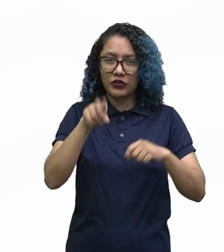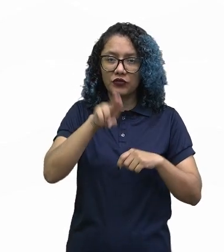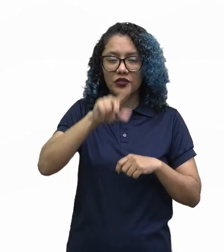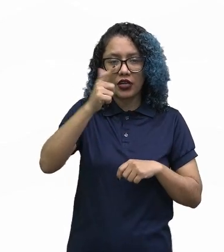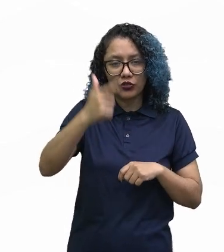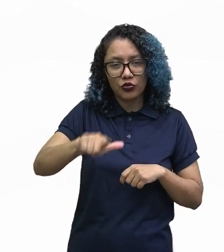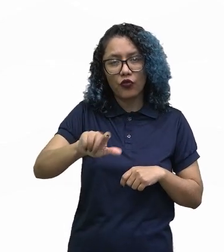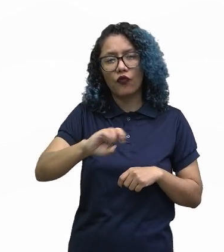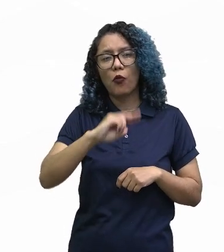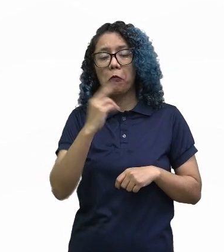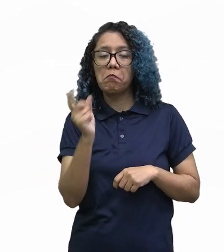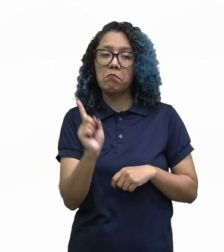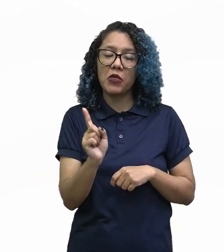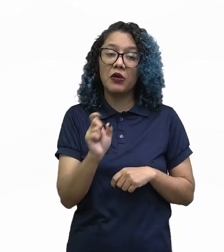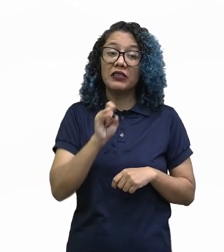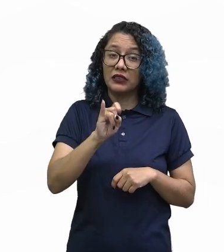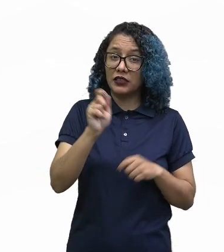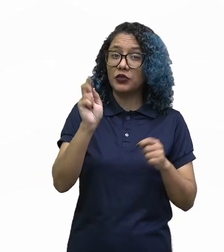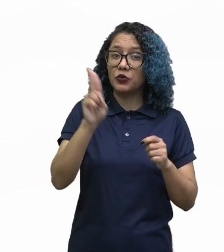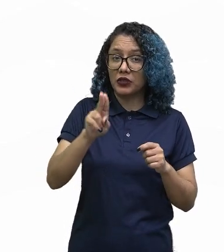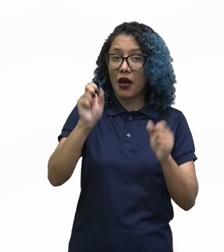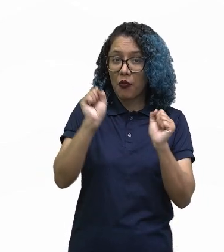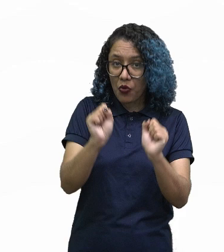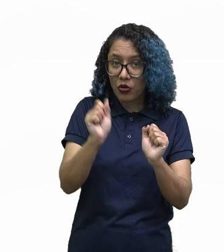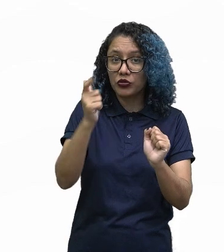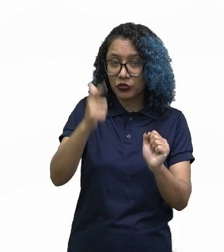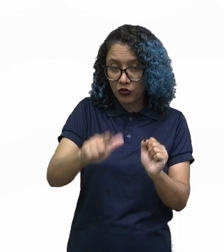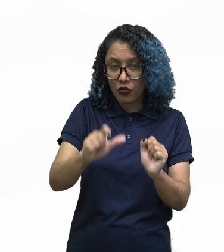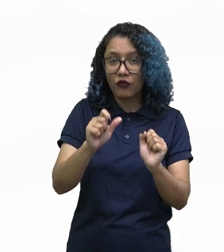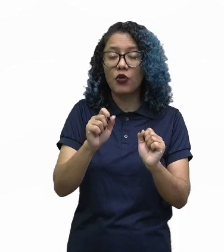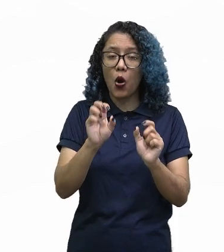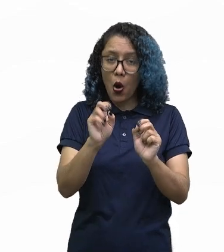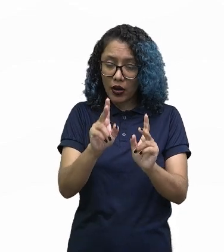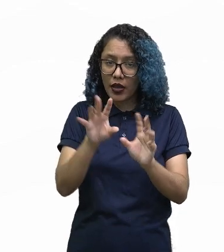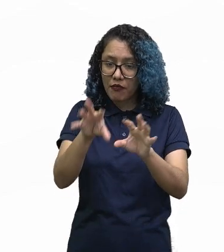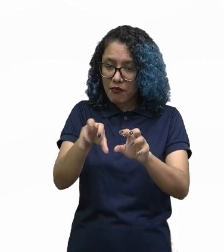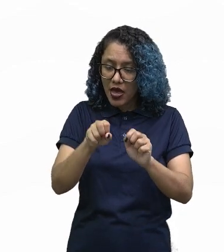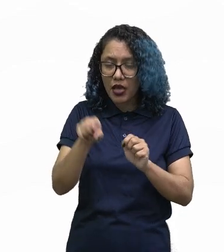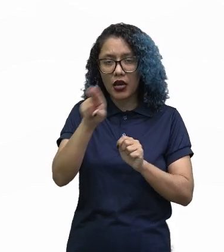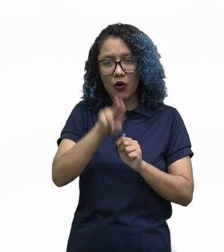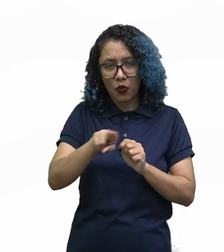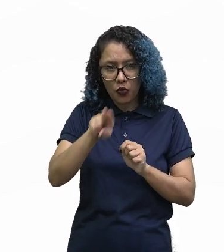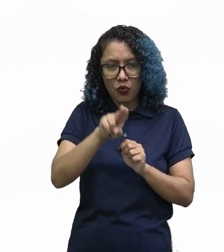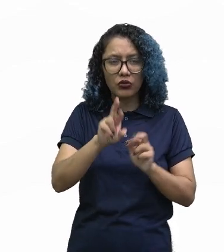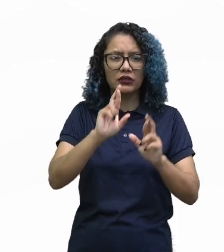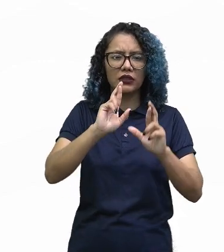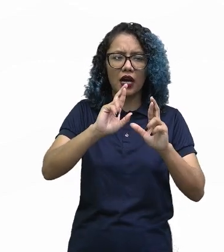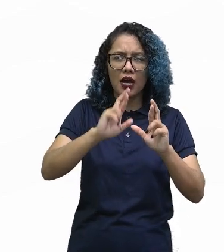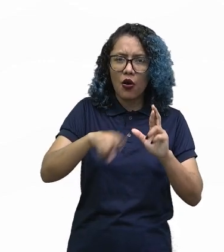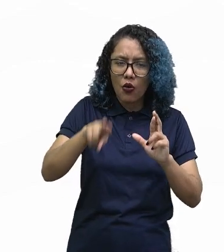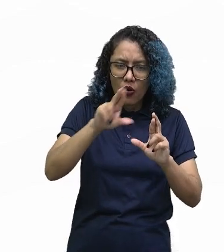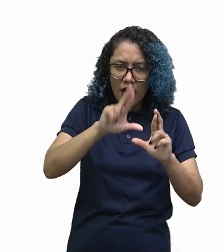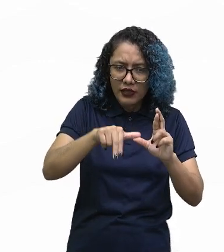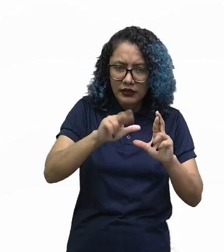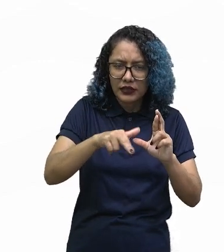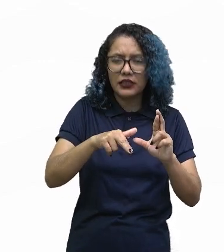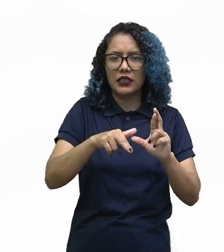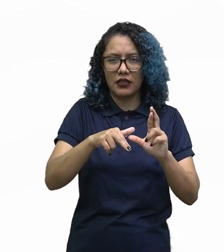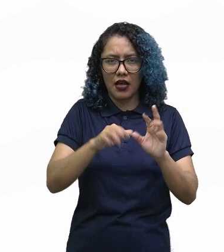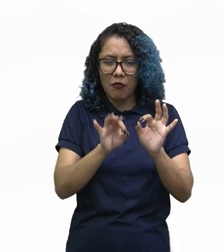não. Se ele é reaproveitável, eu vou reutilizar, reciclar e recuperar esse